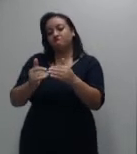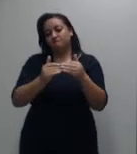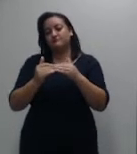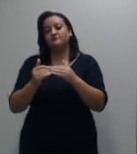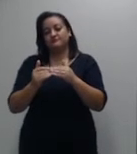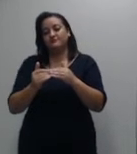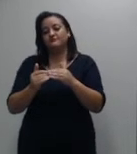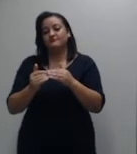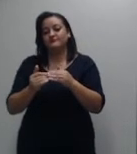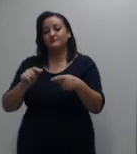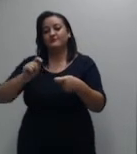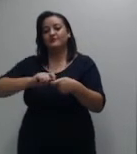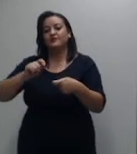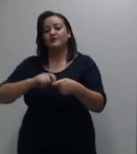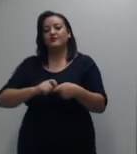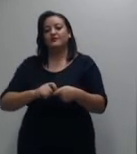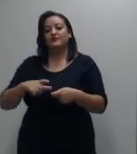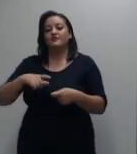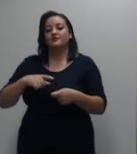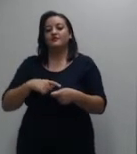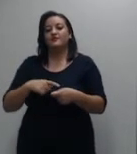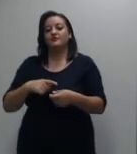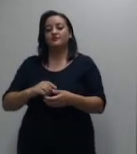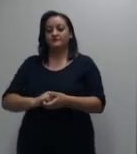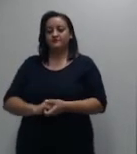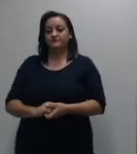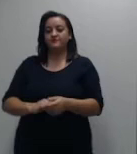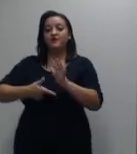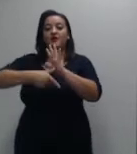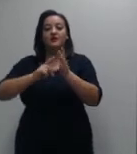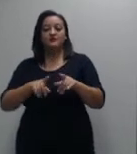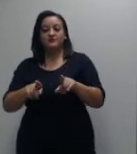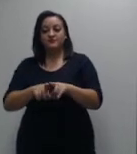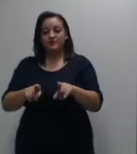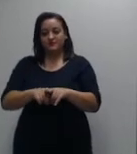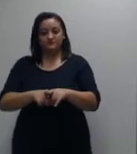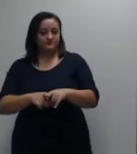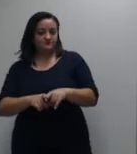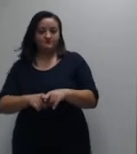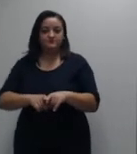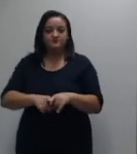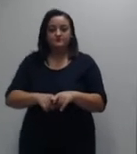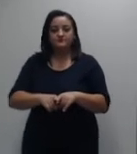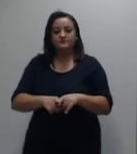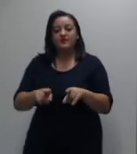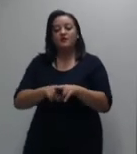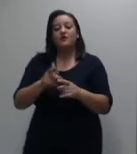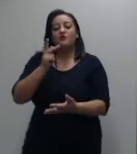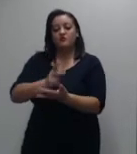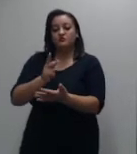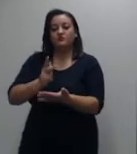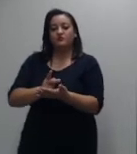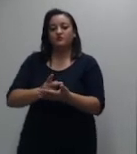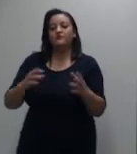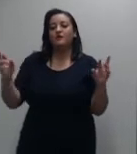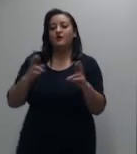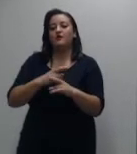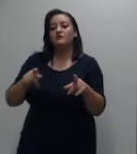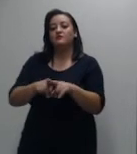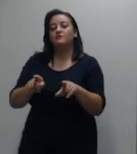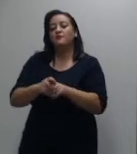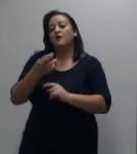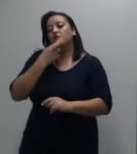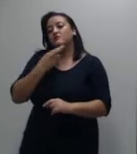provou esse tema já li essa parte anteriormente assim então o adiante em relação às consequências